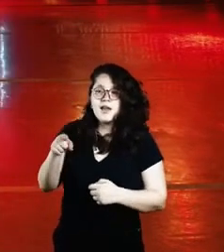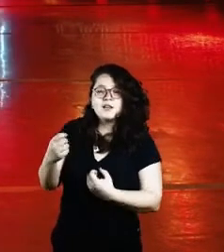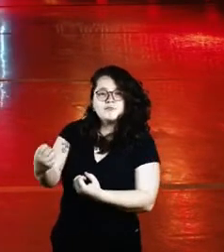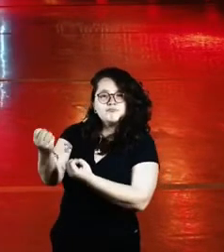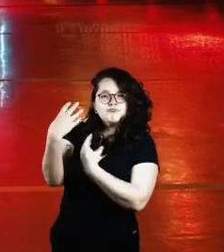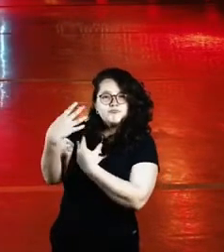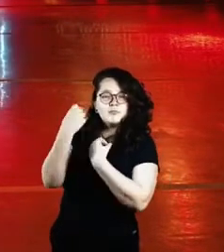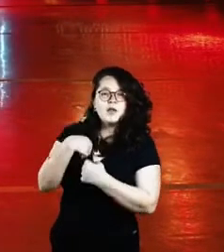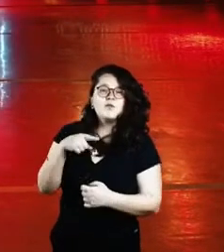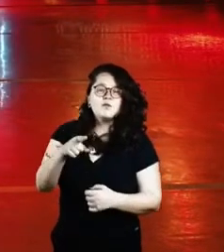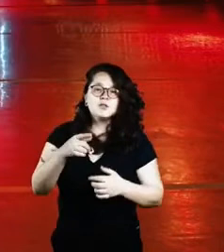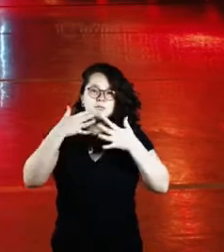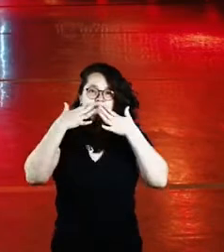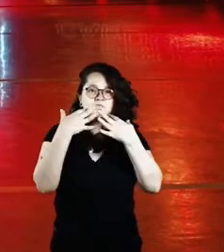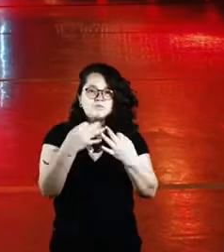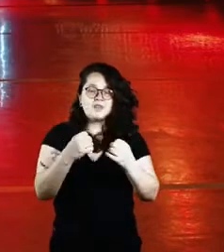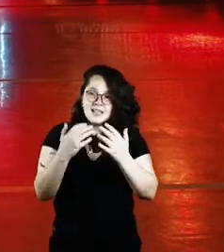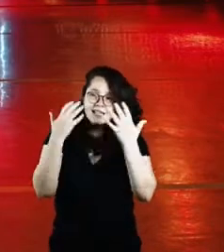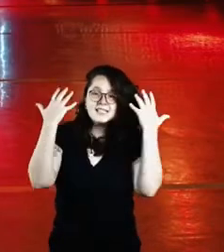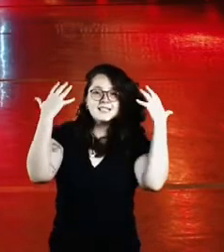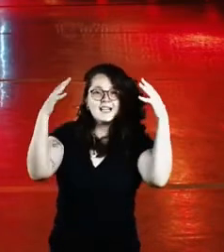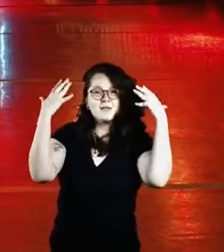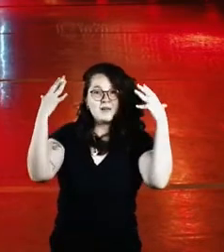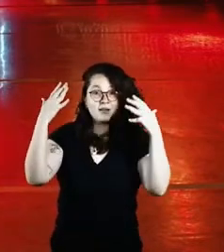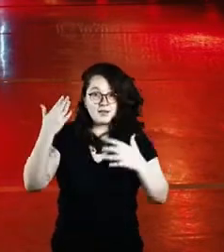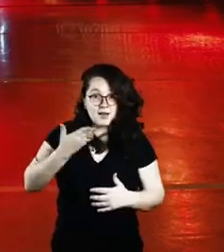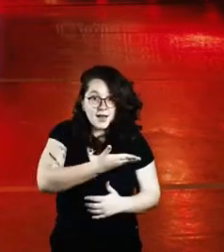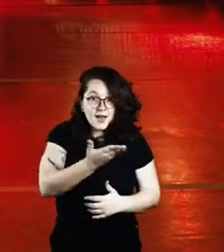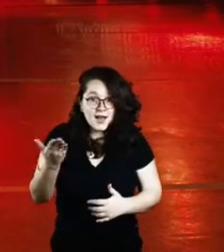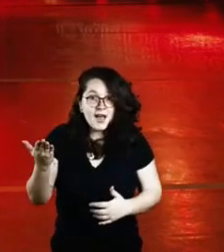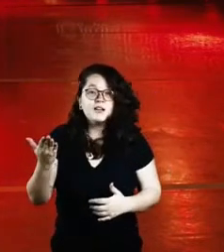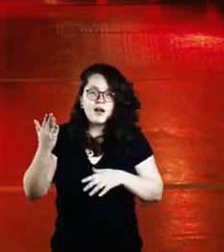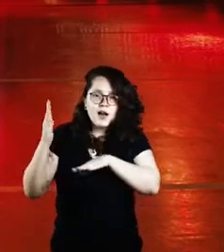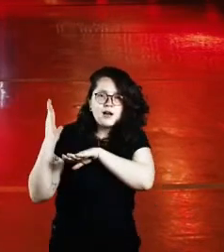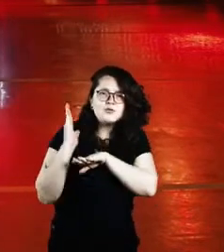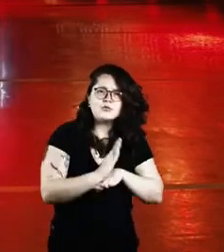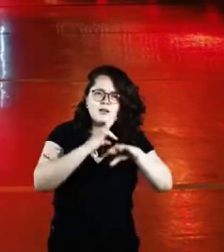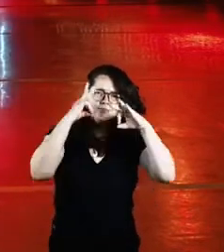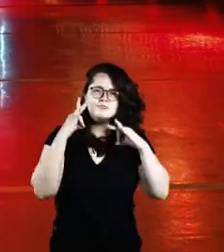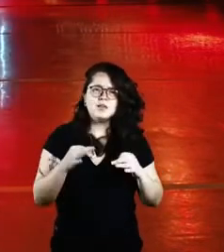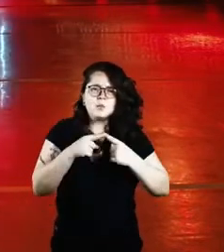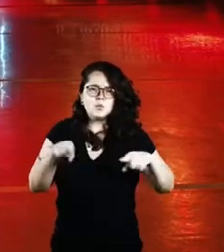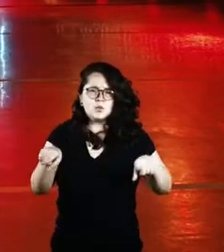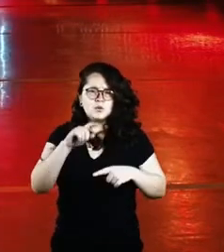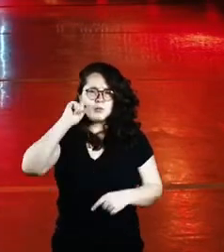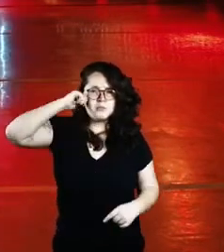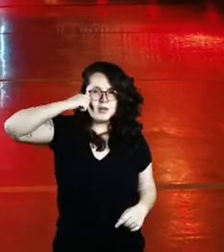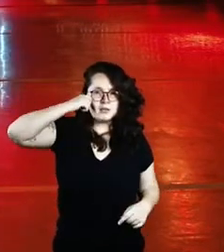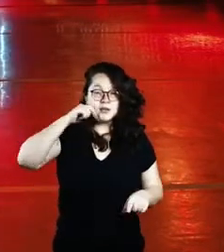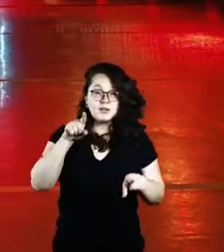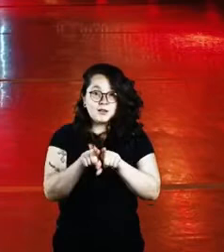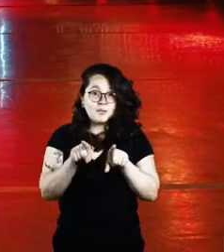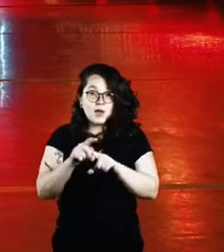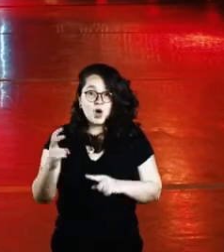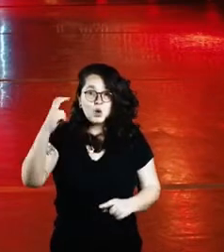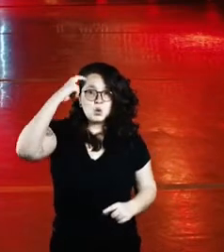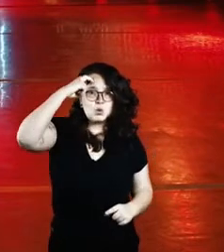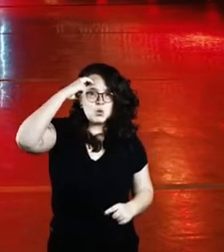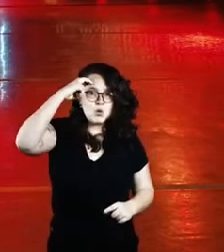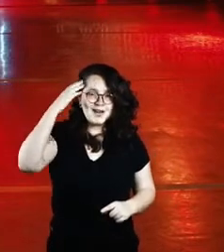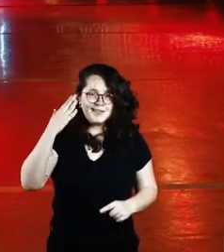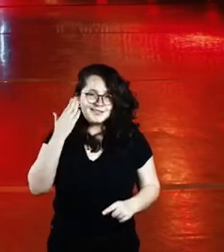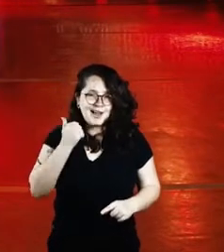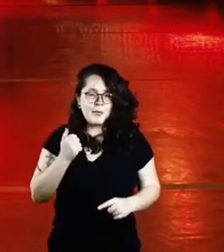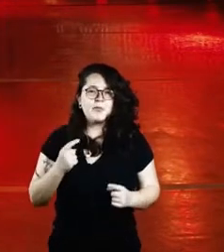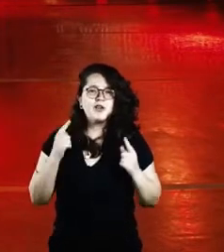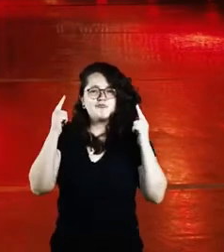ser celebradas, porque elas ajudaram realmente a música preta, a cultura do baile, as festas e a